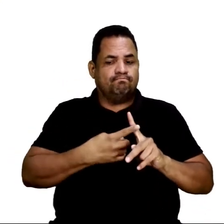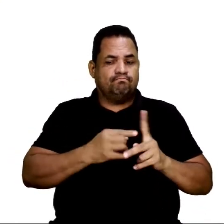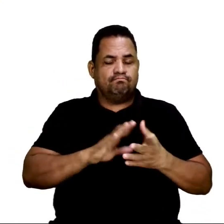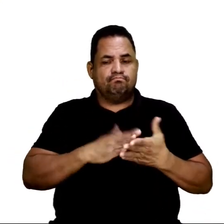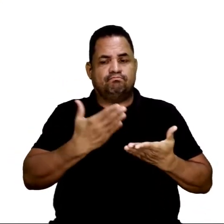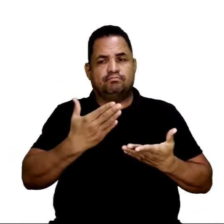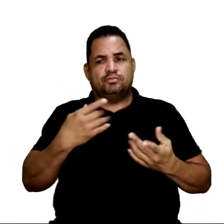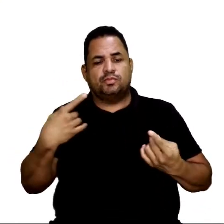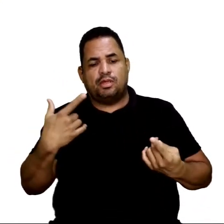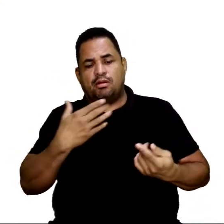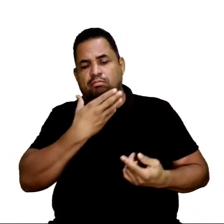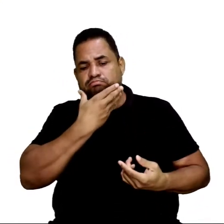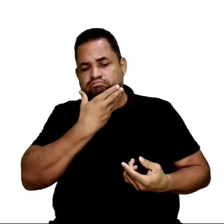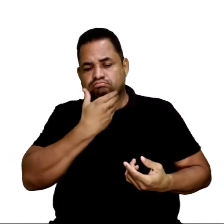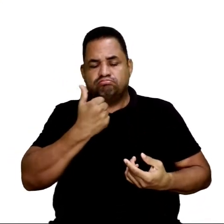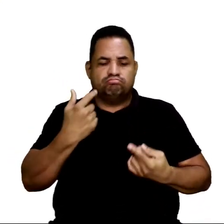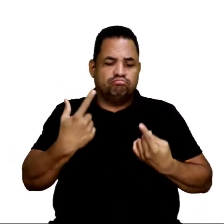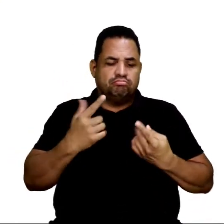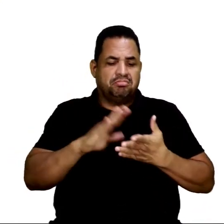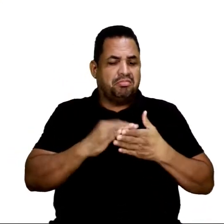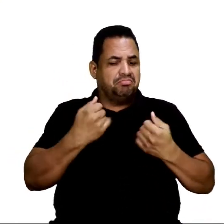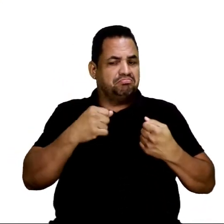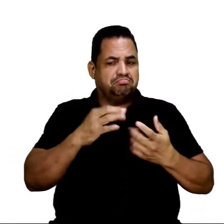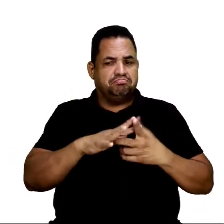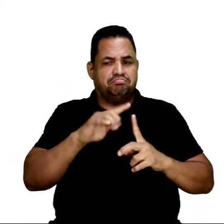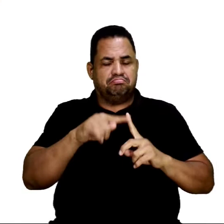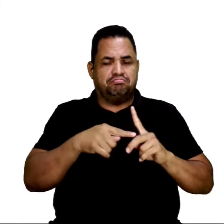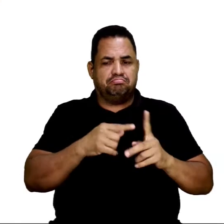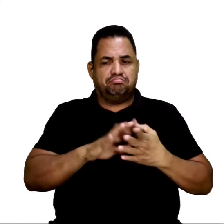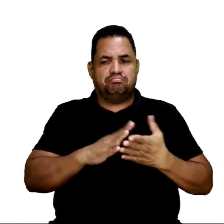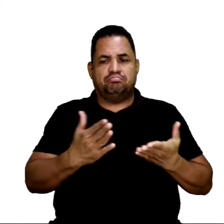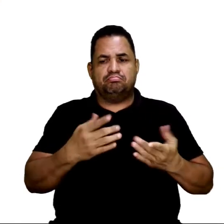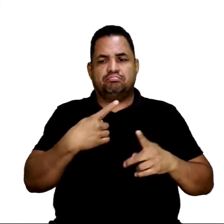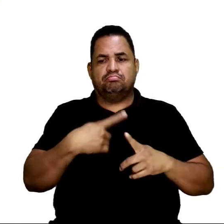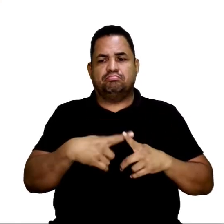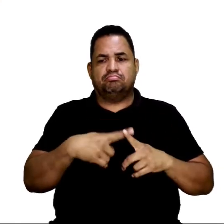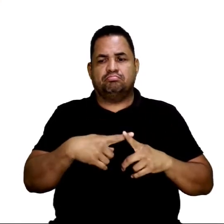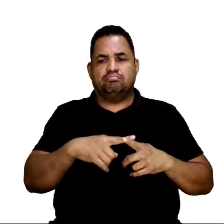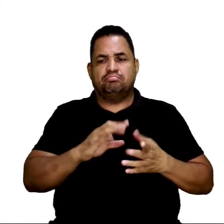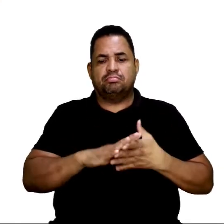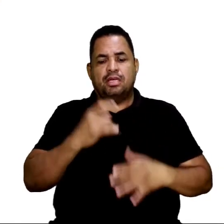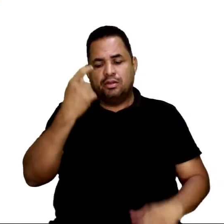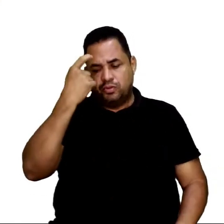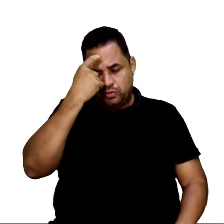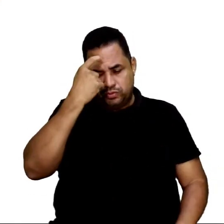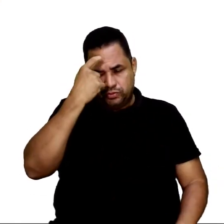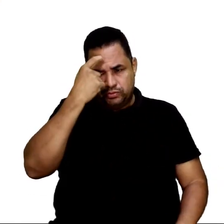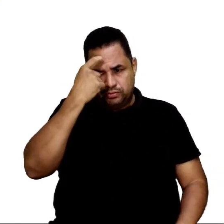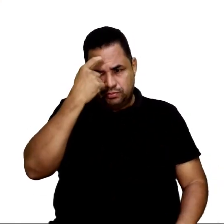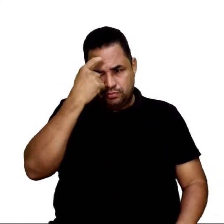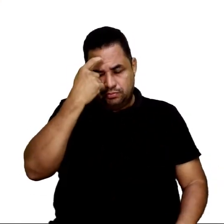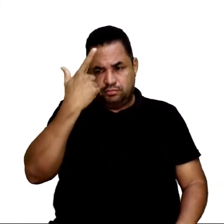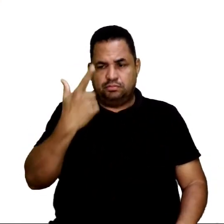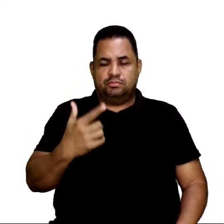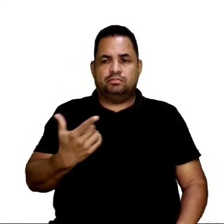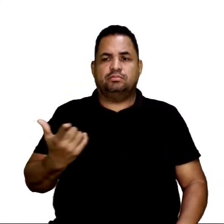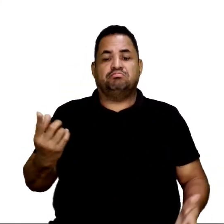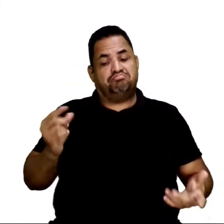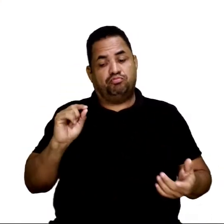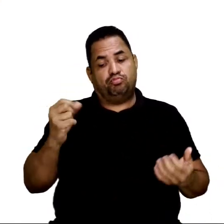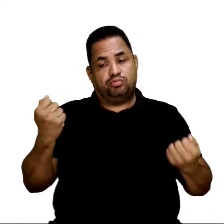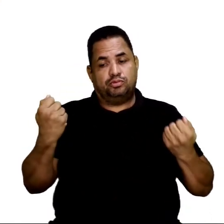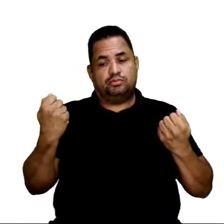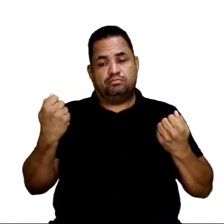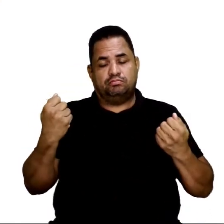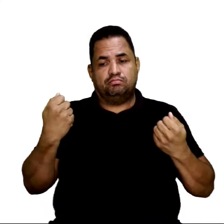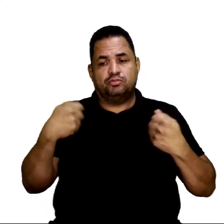menino engravidou alguém, ou a menina se deixou engravidar, é porque você estava consciente, né, dessa situação. Se